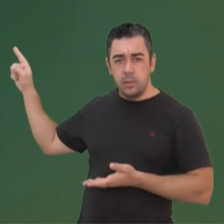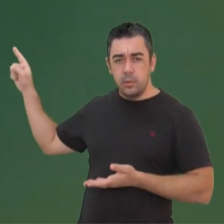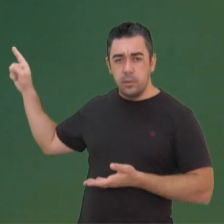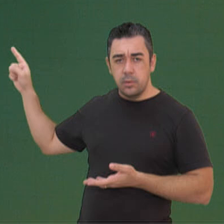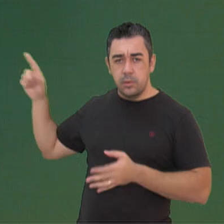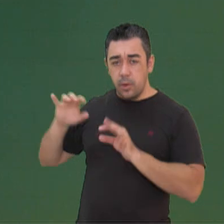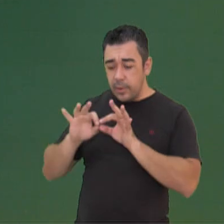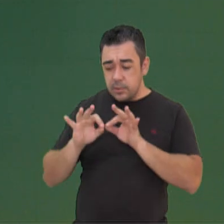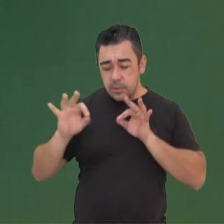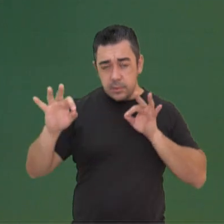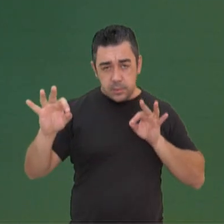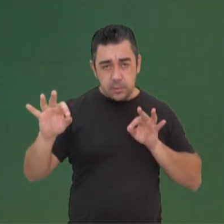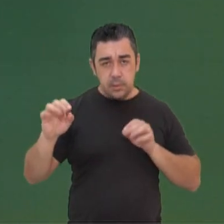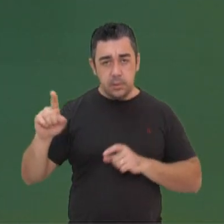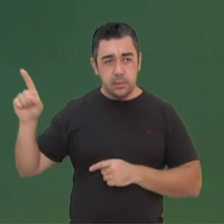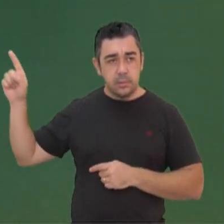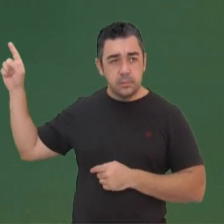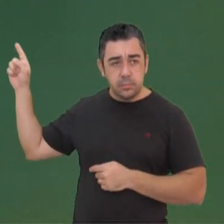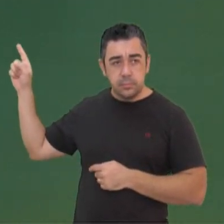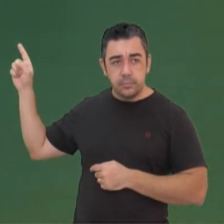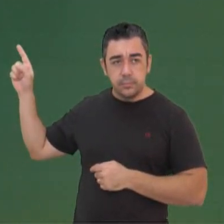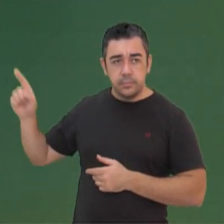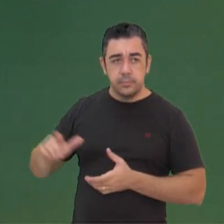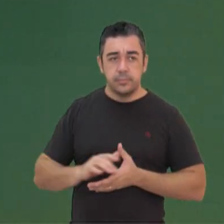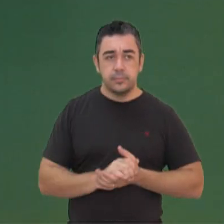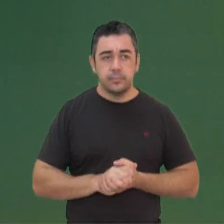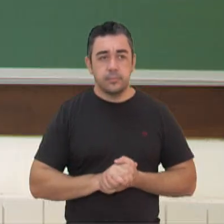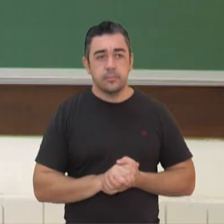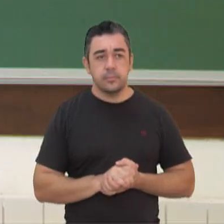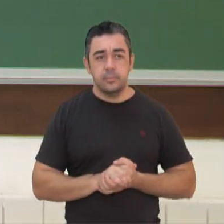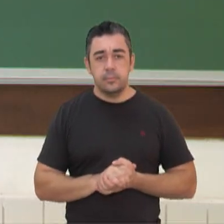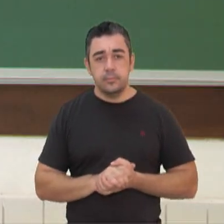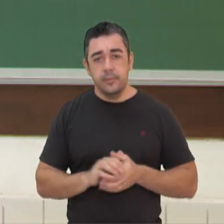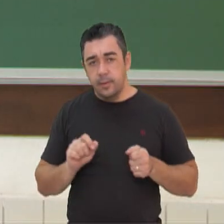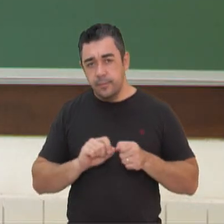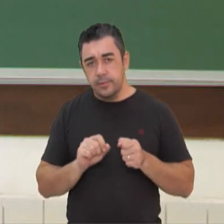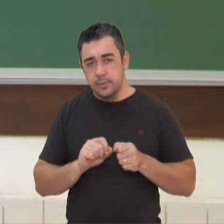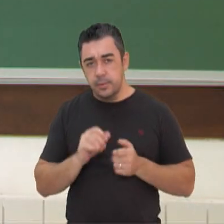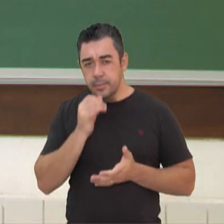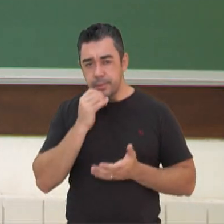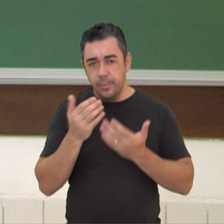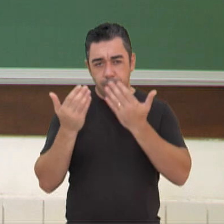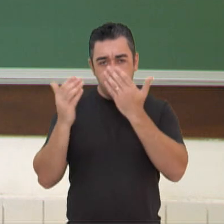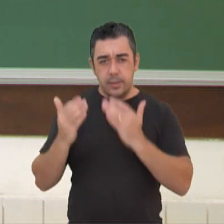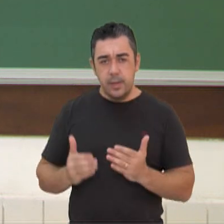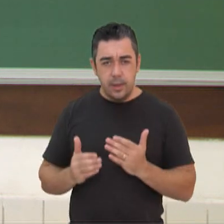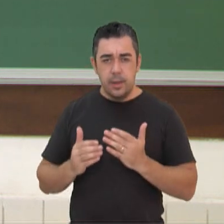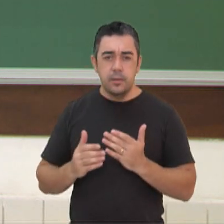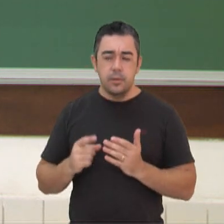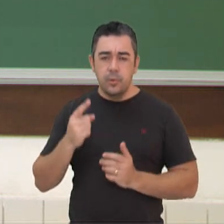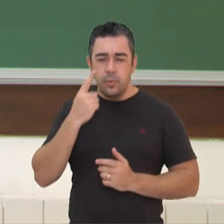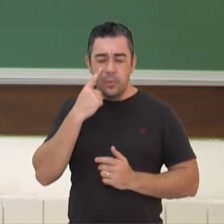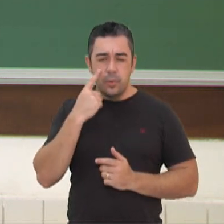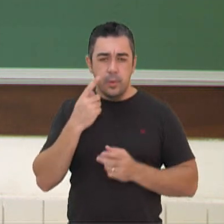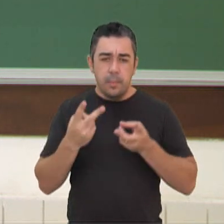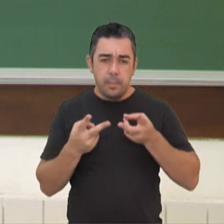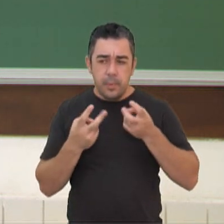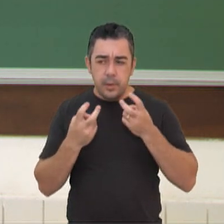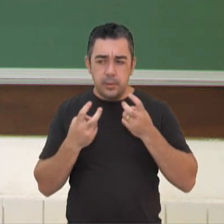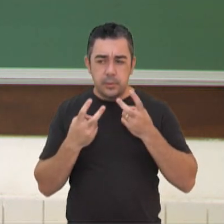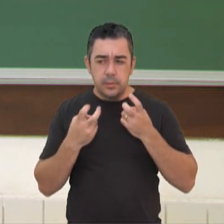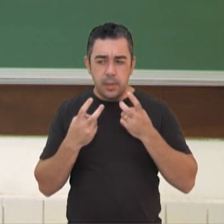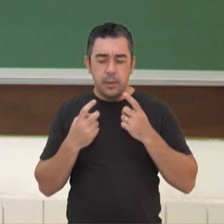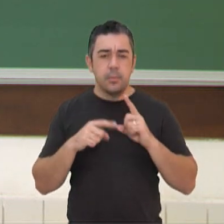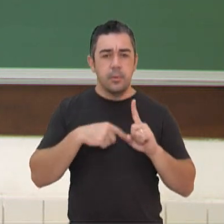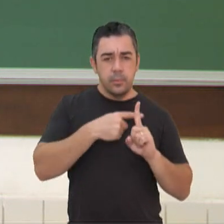d dessa carga maior. Aqui a gente teria que fazer uma análise dos sinais das cargas elétricas para saber